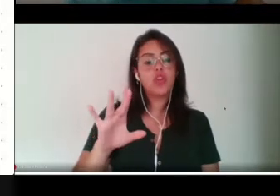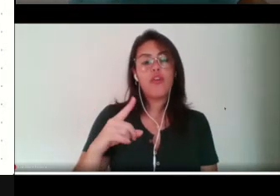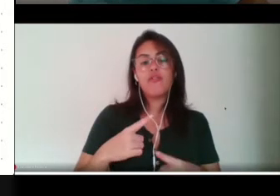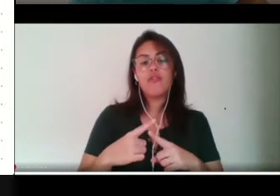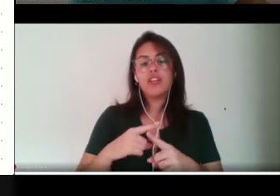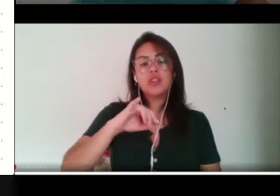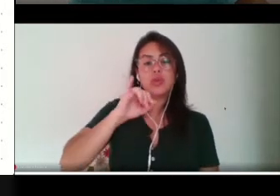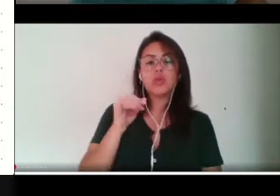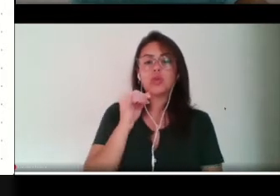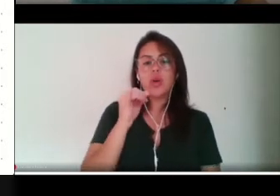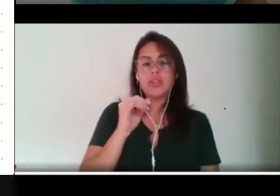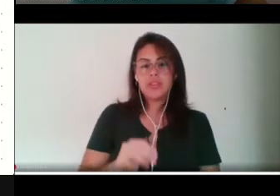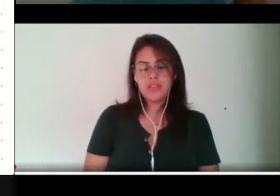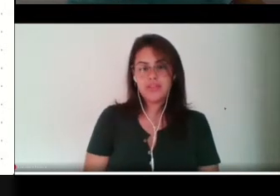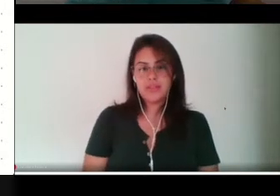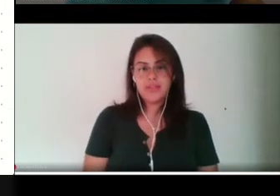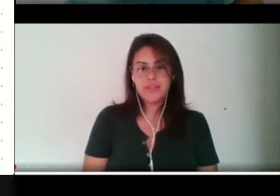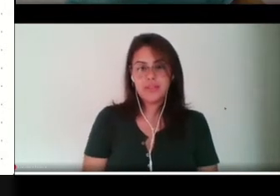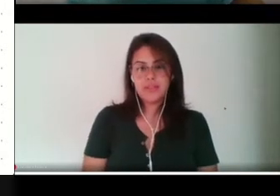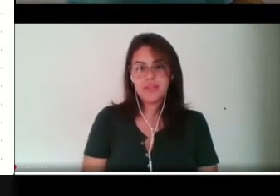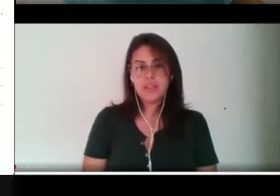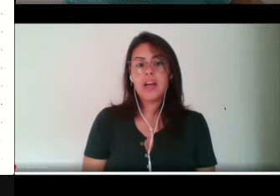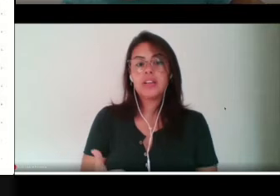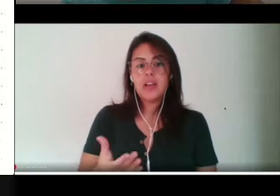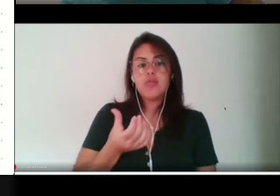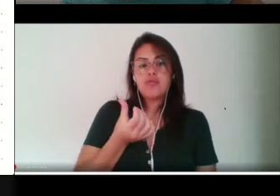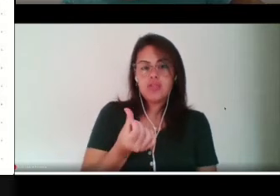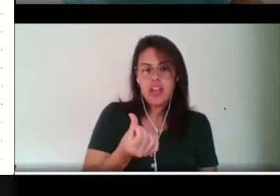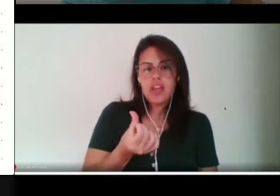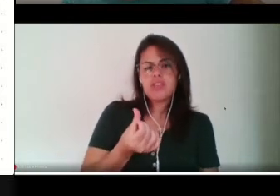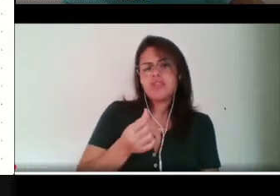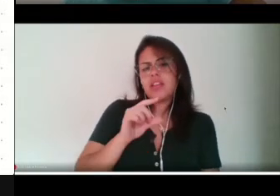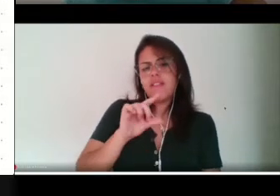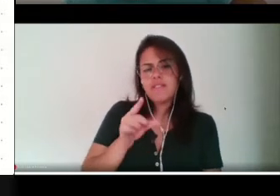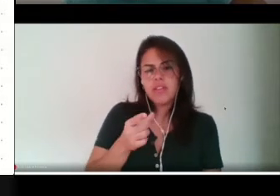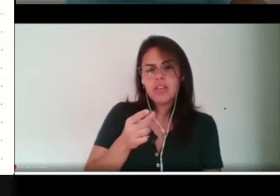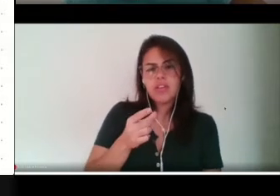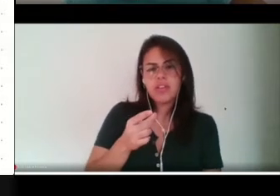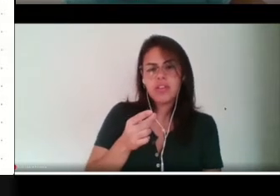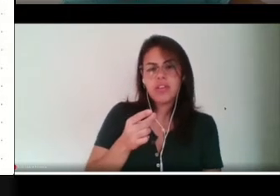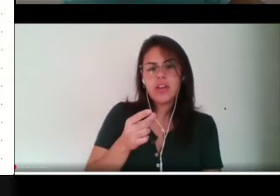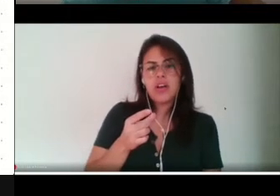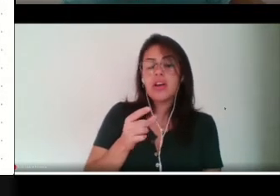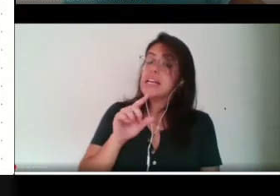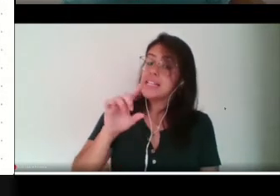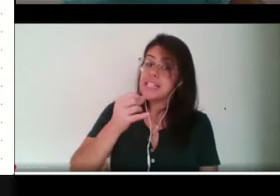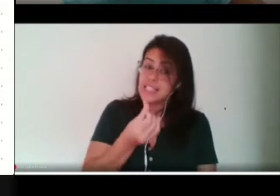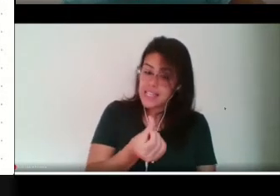vezes 82,8 dá um negócio do tipo